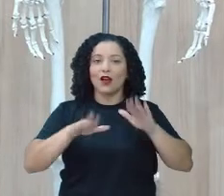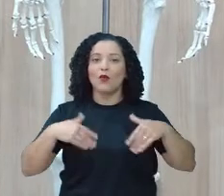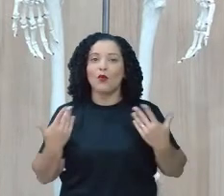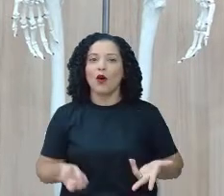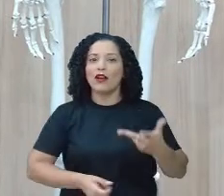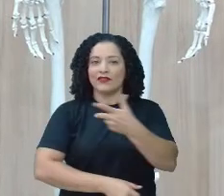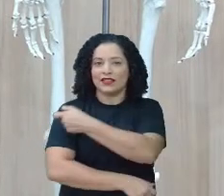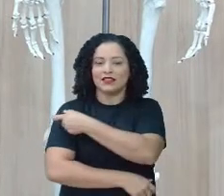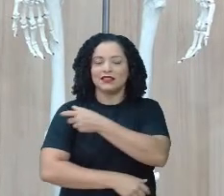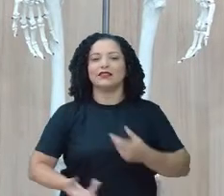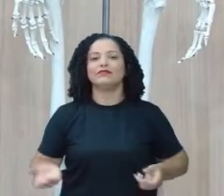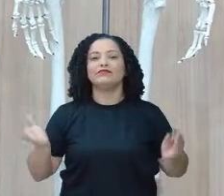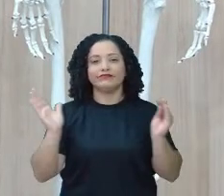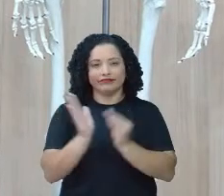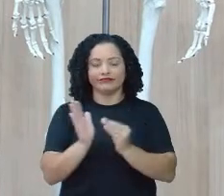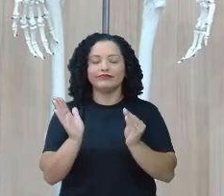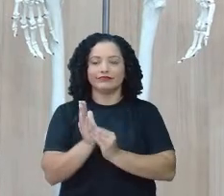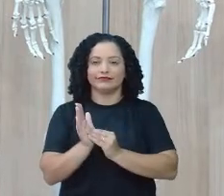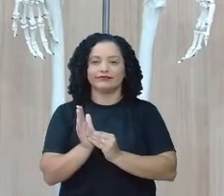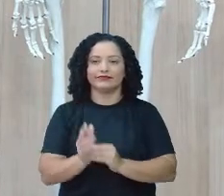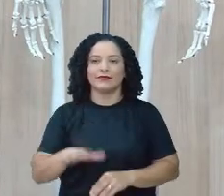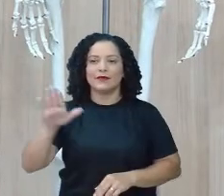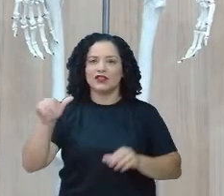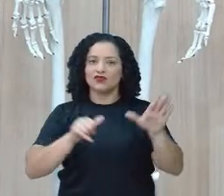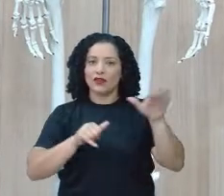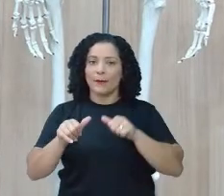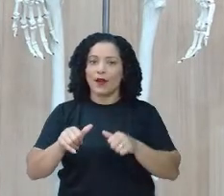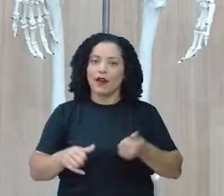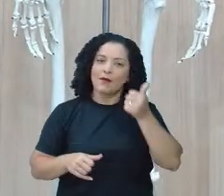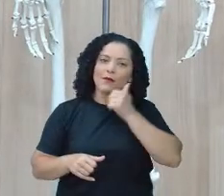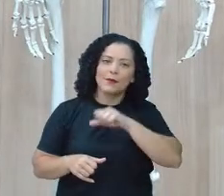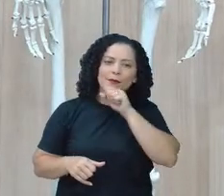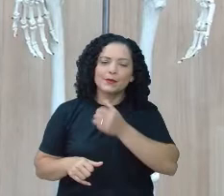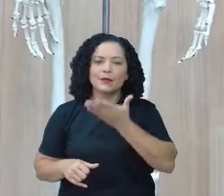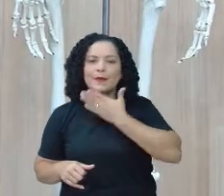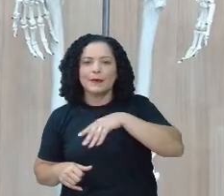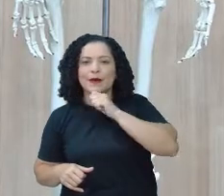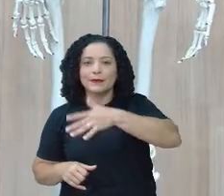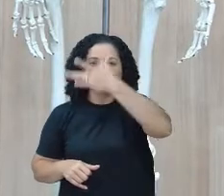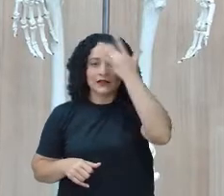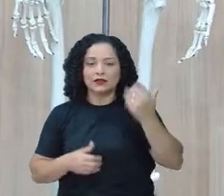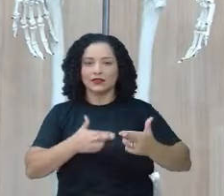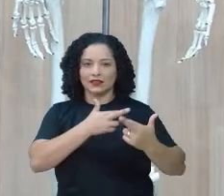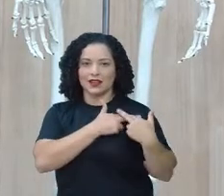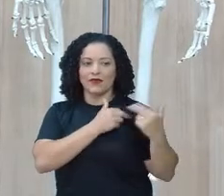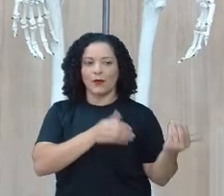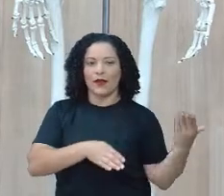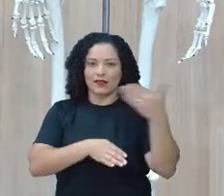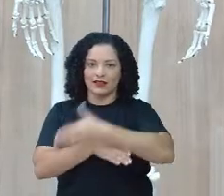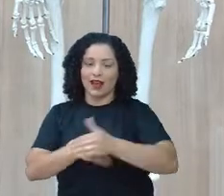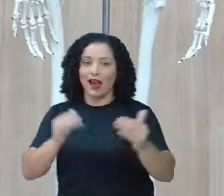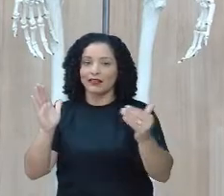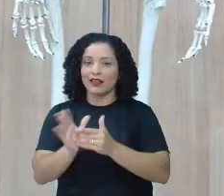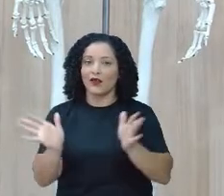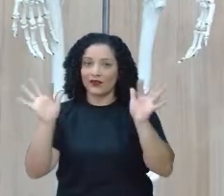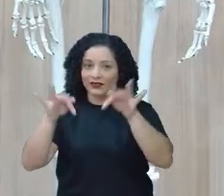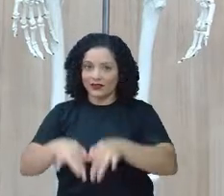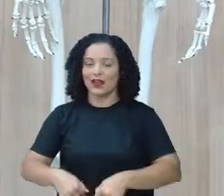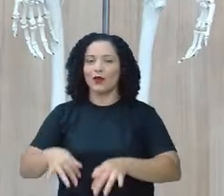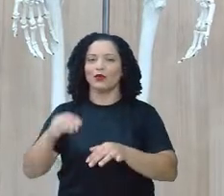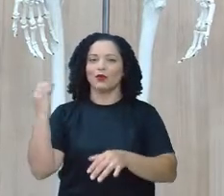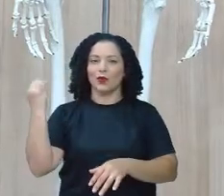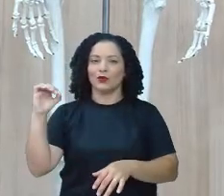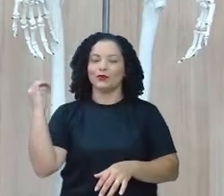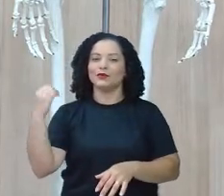que está faltando. Então, chama aí um responsável de vocês para acompanhar vocês até o final do mês. Vocês têm